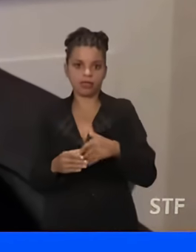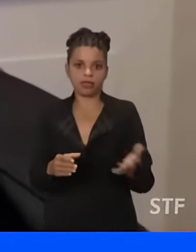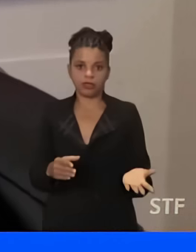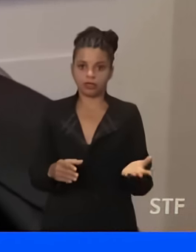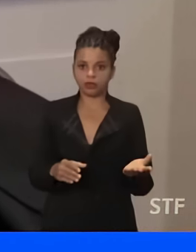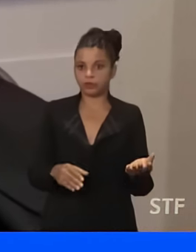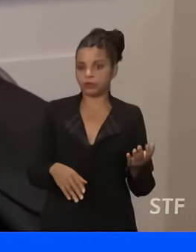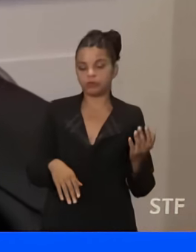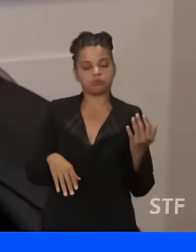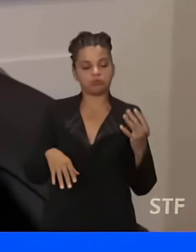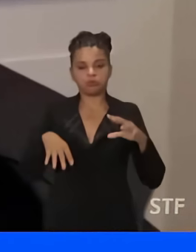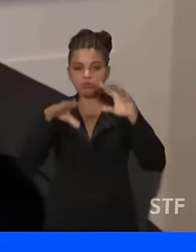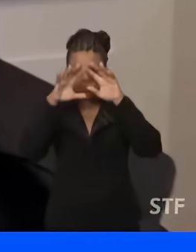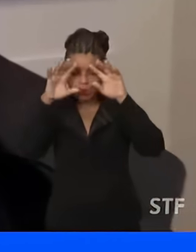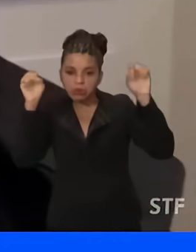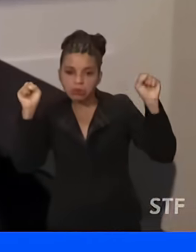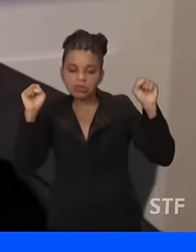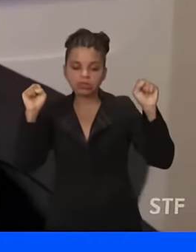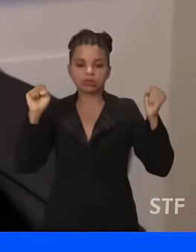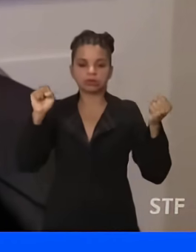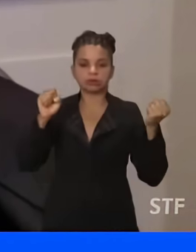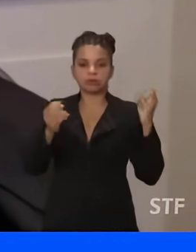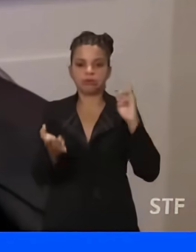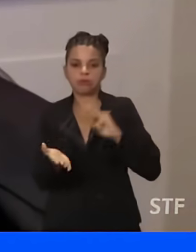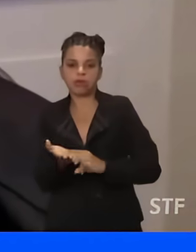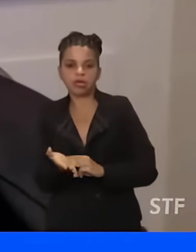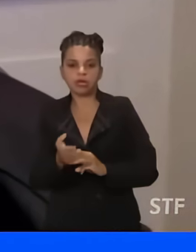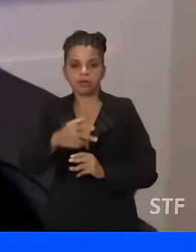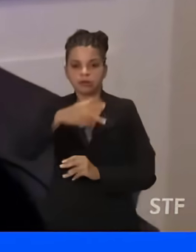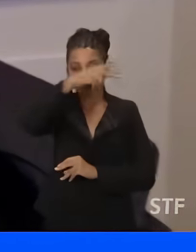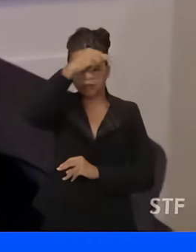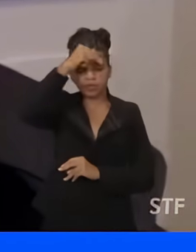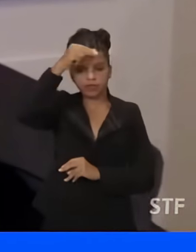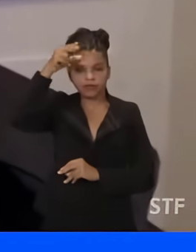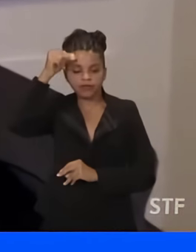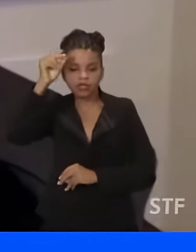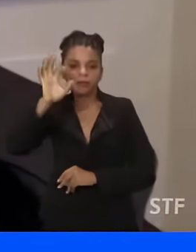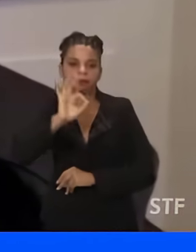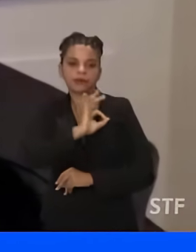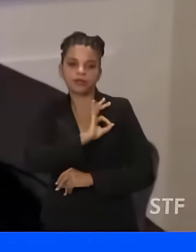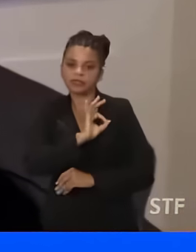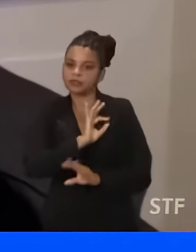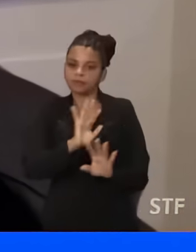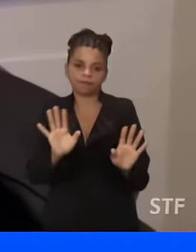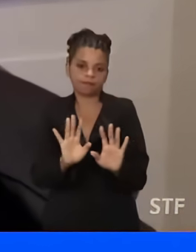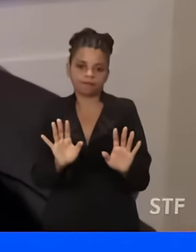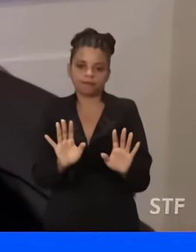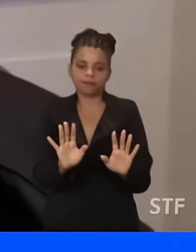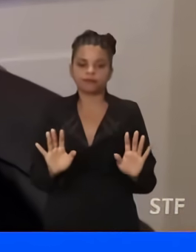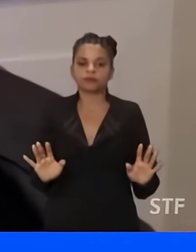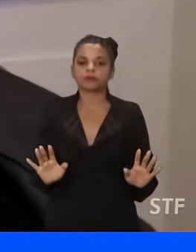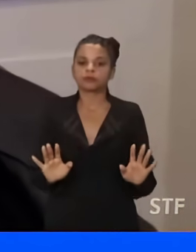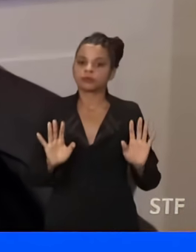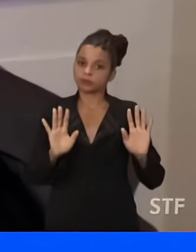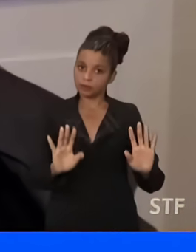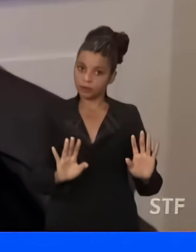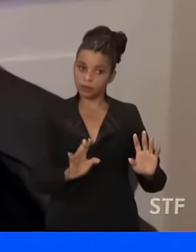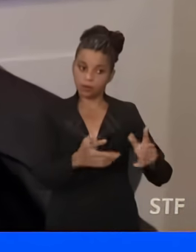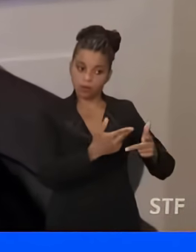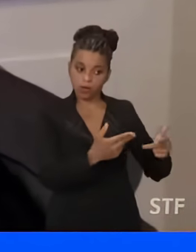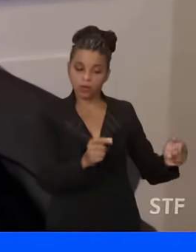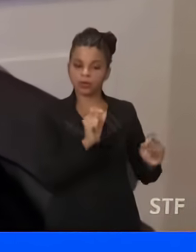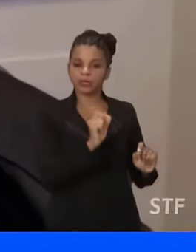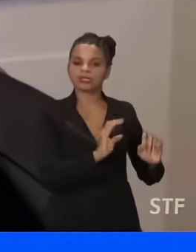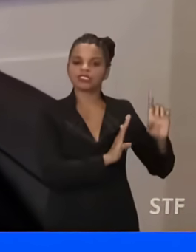membros do Ministério Público, a prefeitos, policiais. Uma coisa é o direito de crítica, outra coisa é